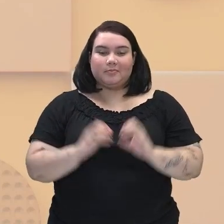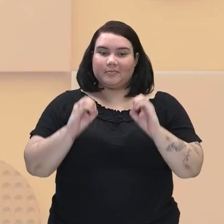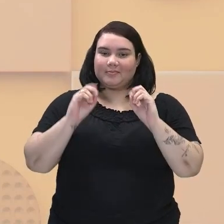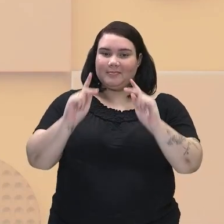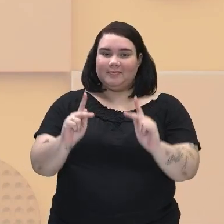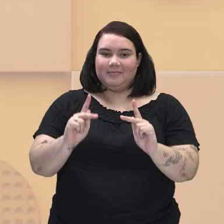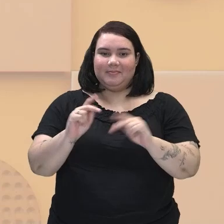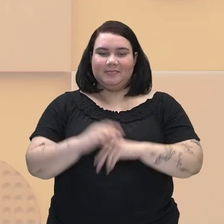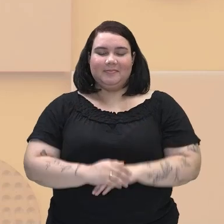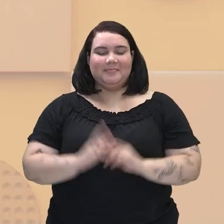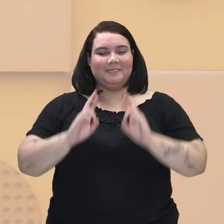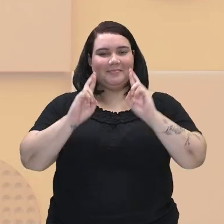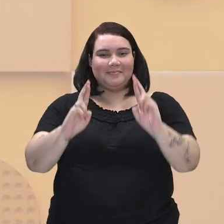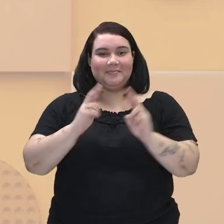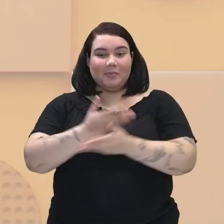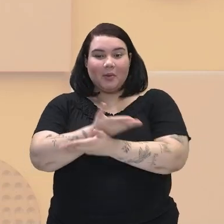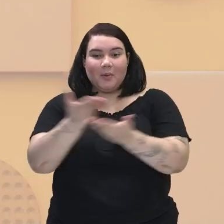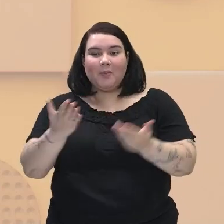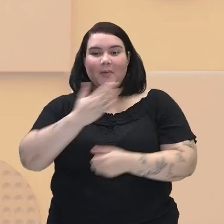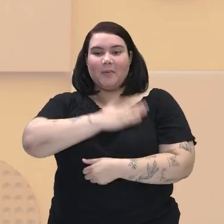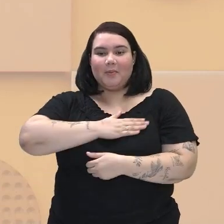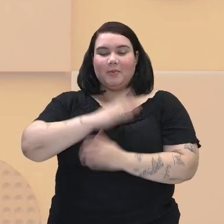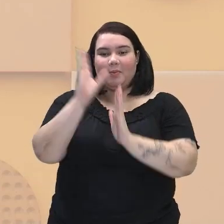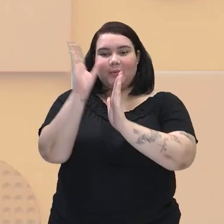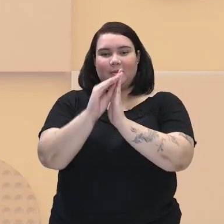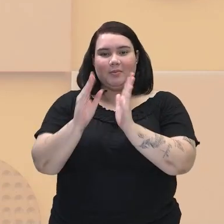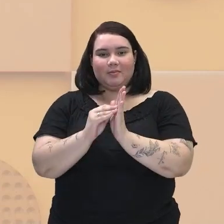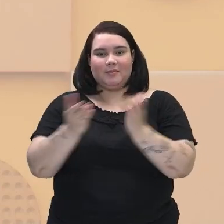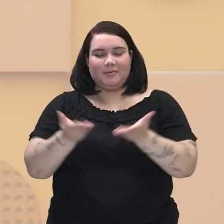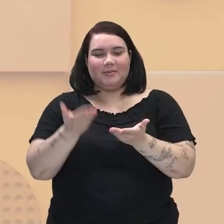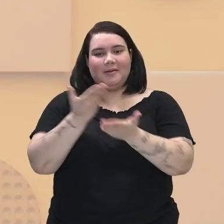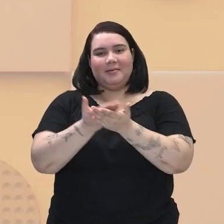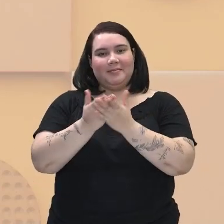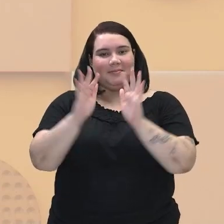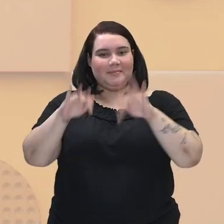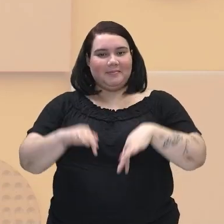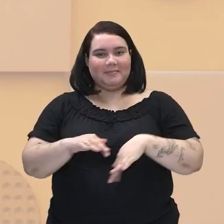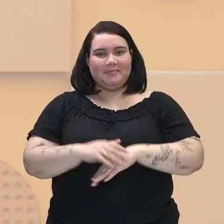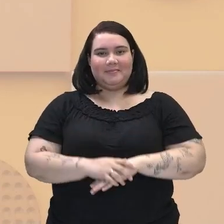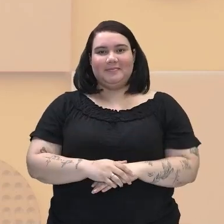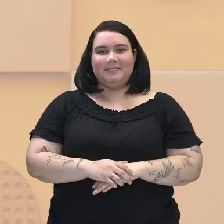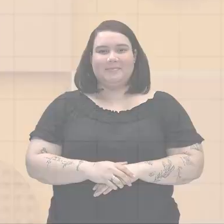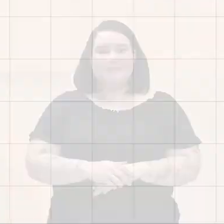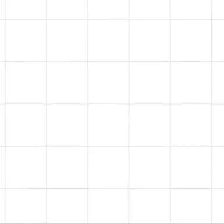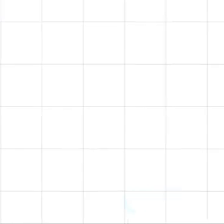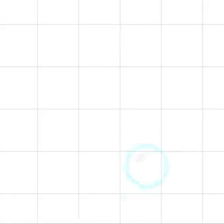Ok, meus queridos, eu espero que vocês tenham gostado do nosso conteúdo e essa foi a nossa aula de hoje.